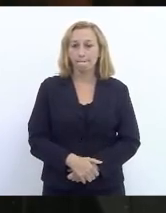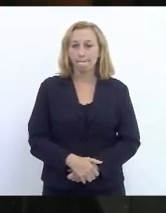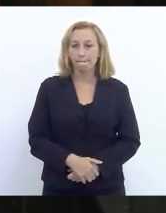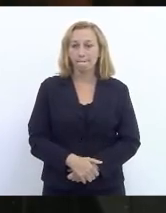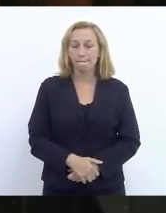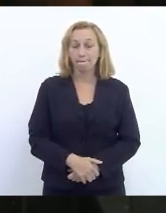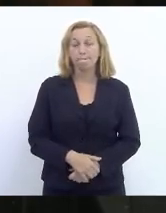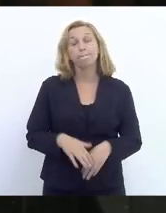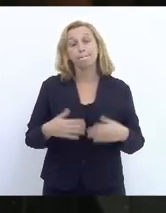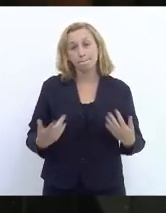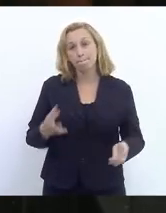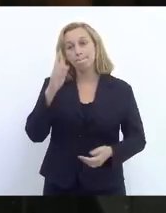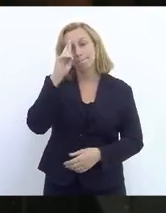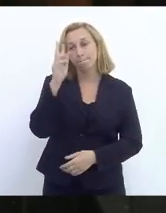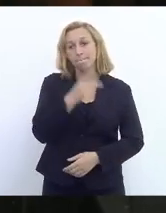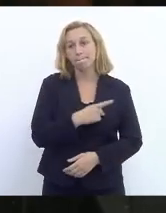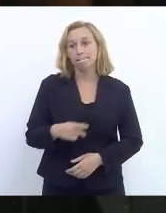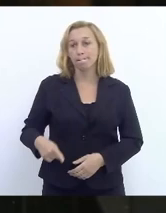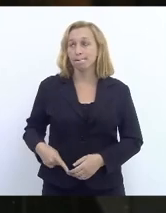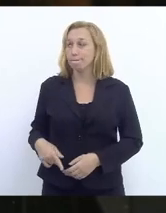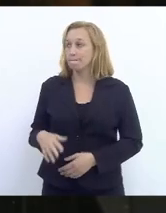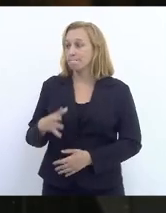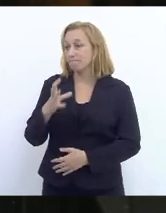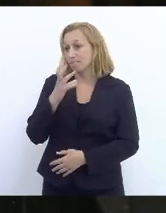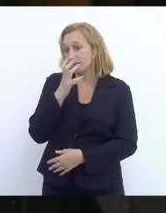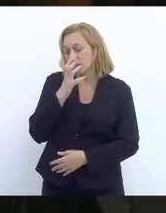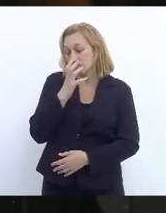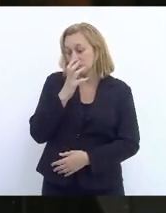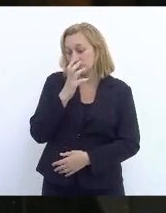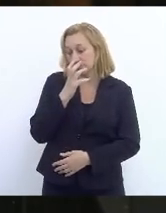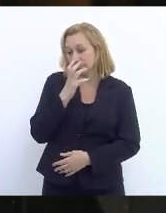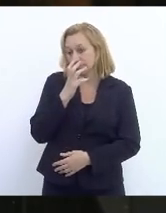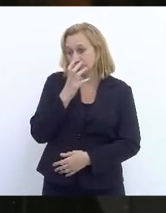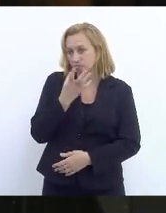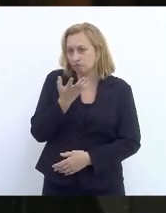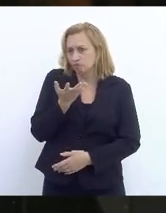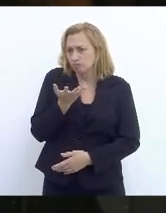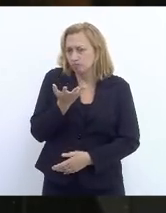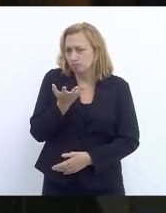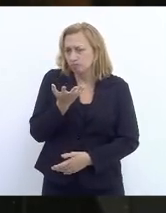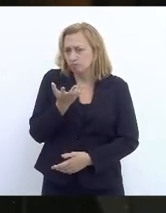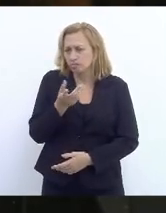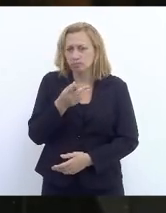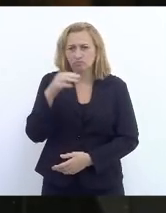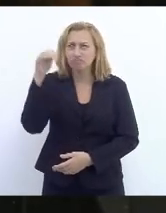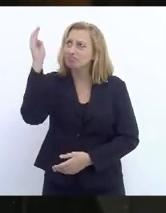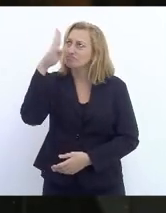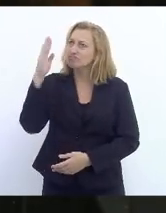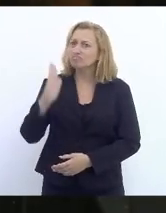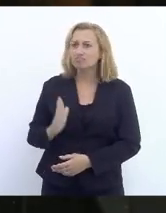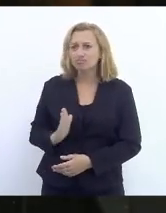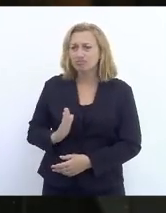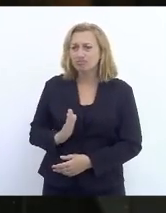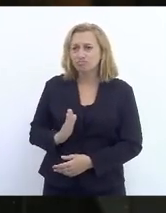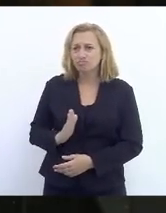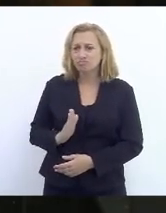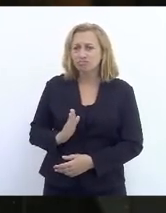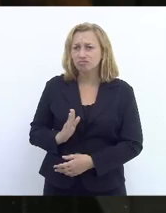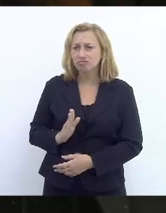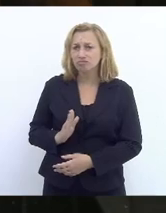Oi e aí o seu presidente o que eu fico pasmo é que o Brasil o